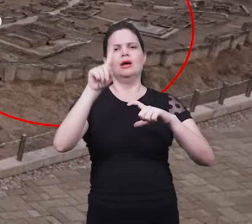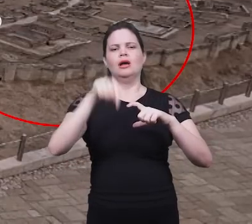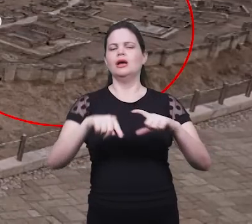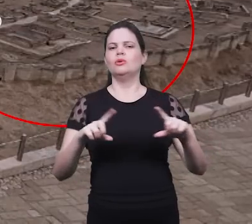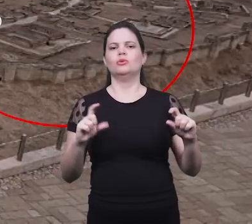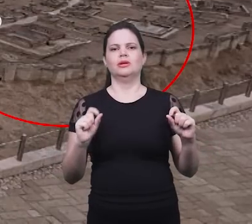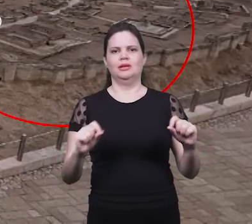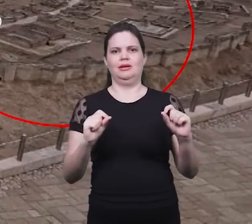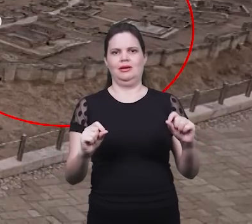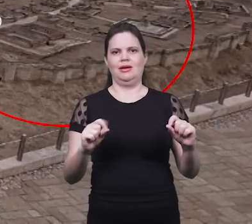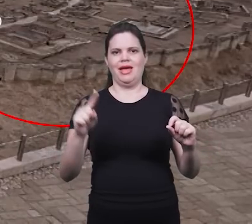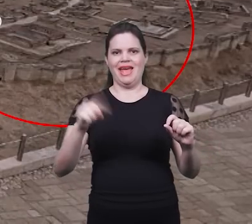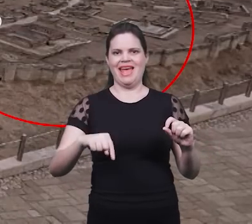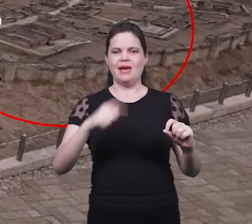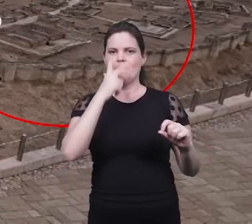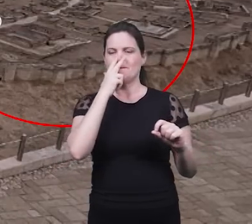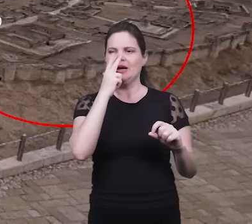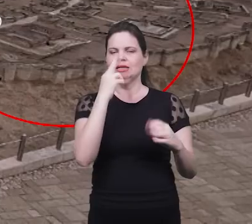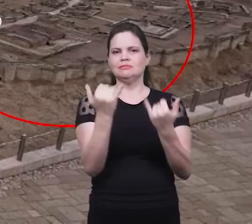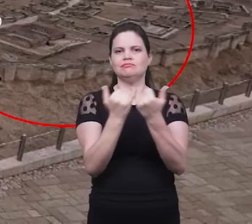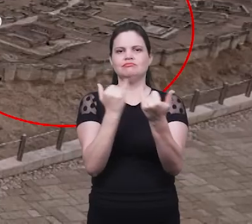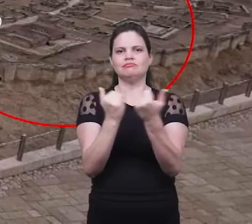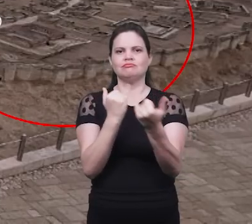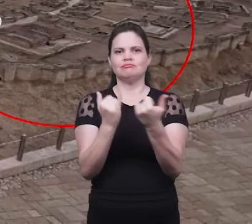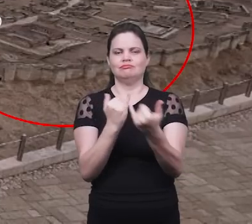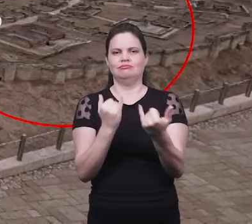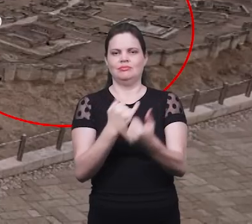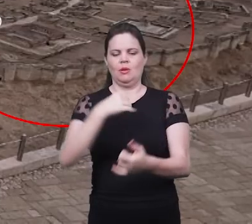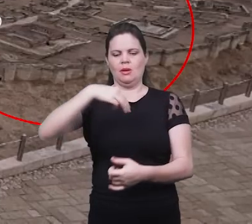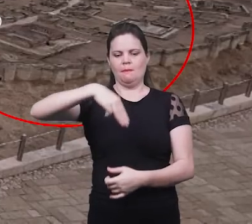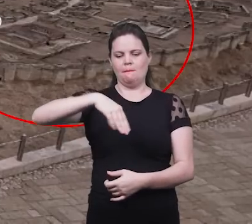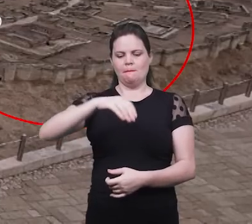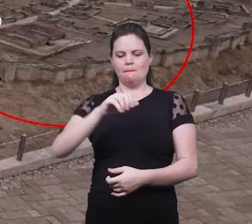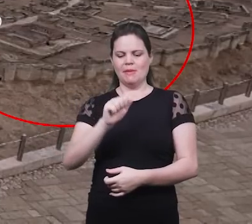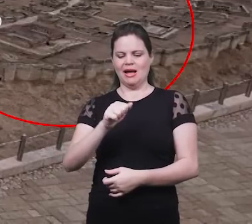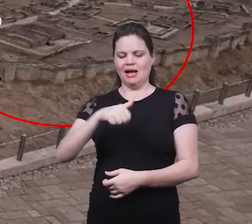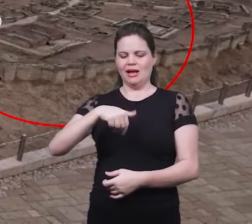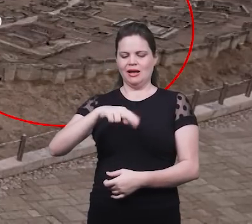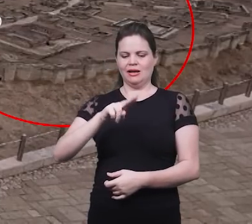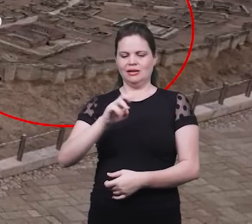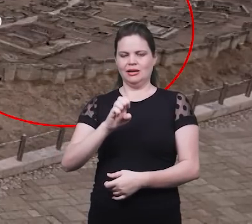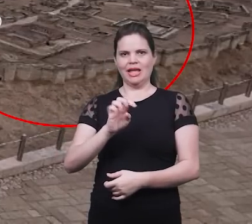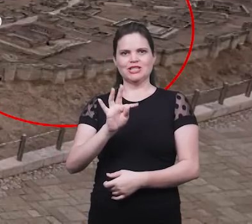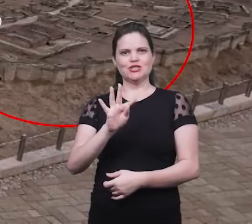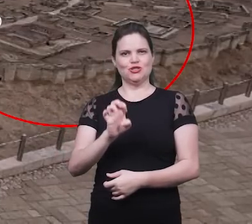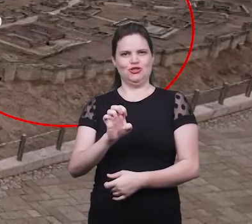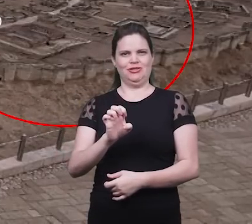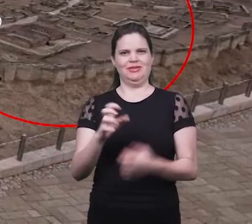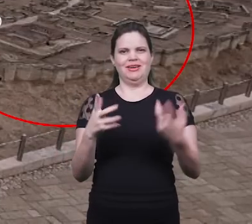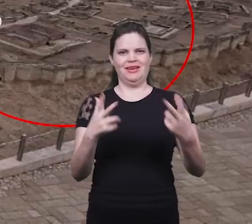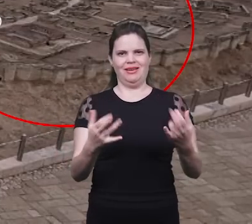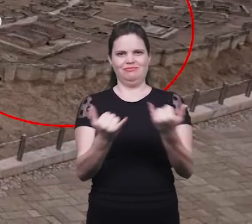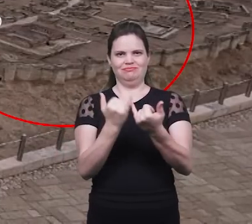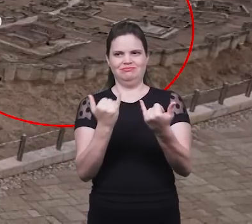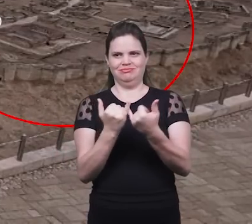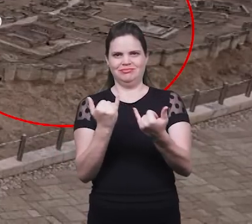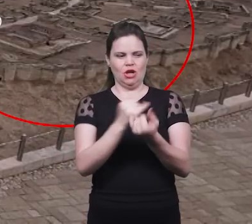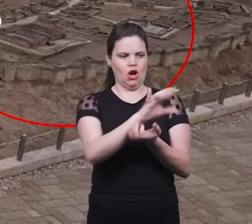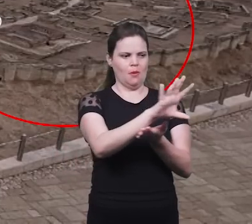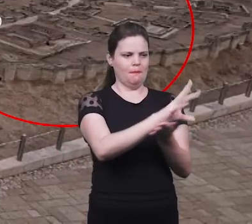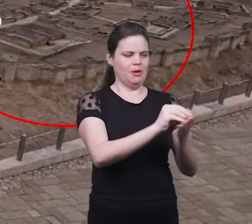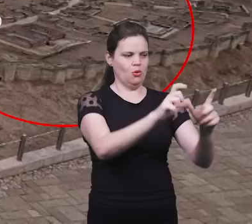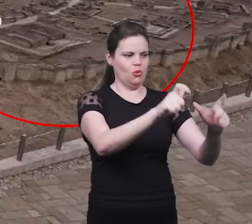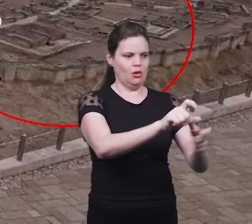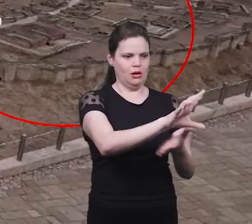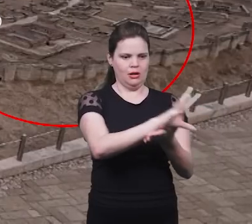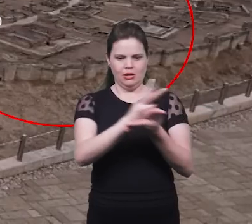aqui é de uma maquete que ela fica ao ar livre. Vem que tem pessoas ali em volta, ela